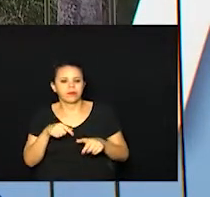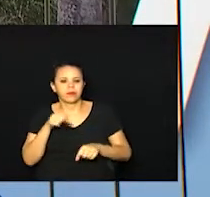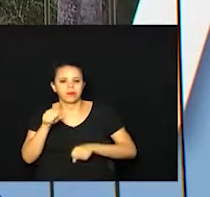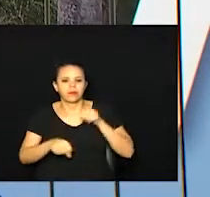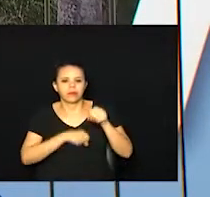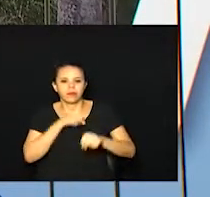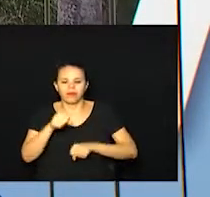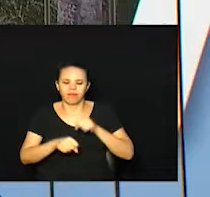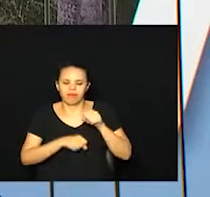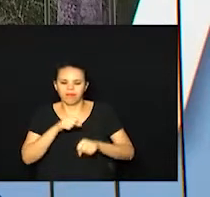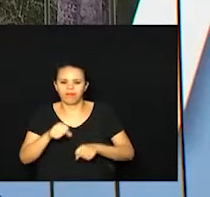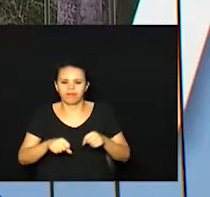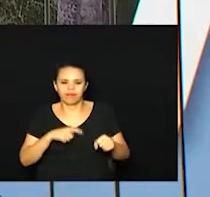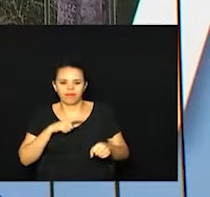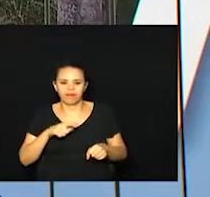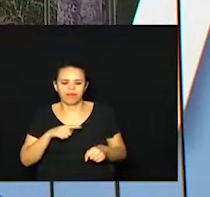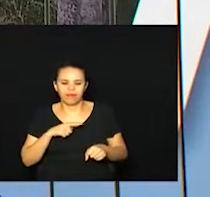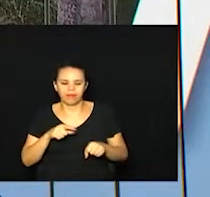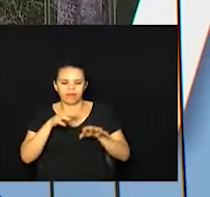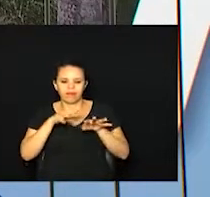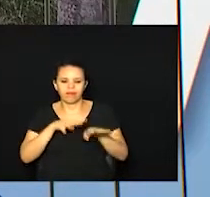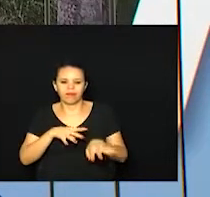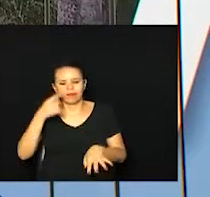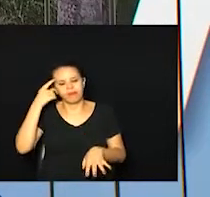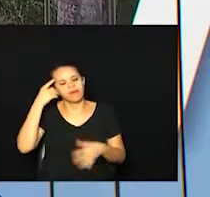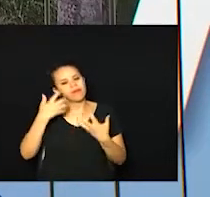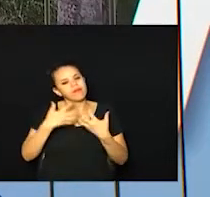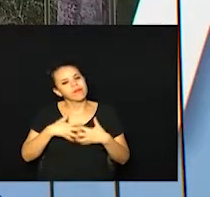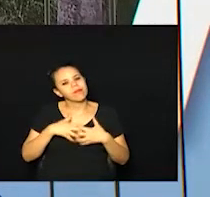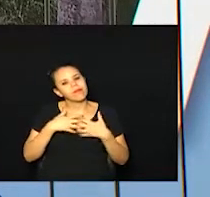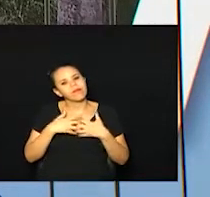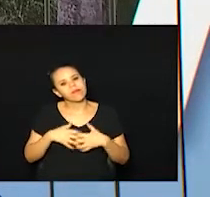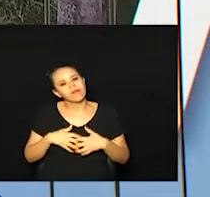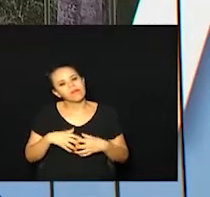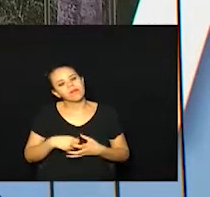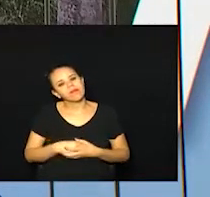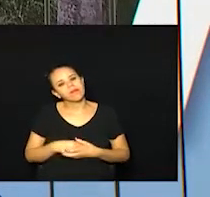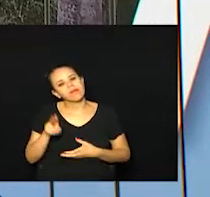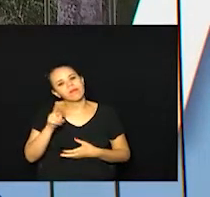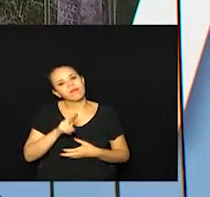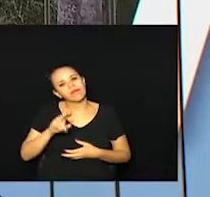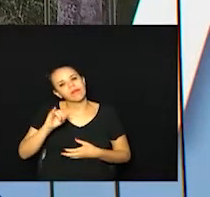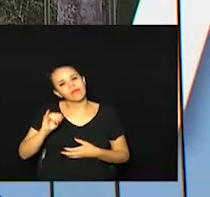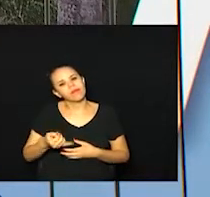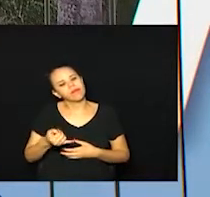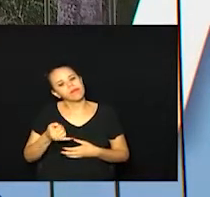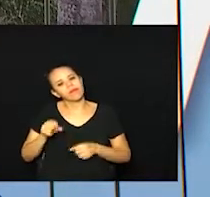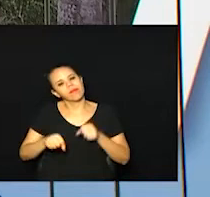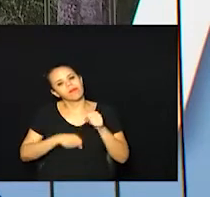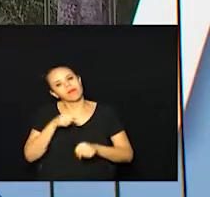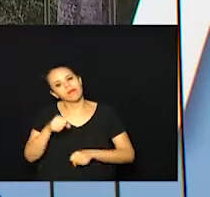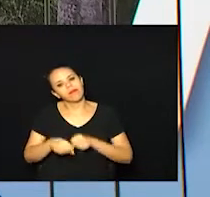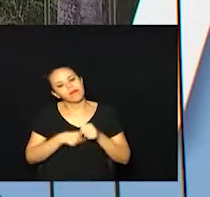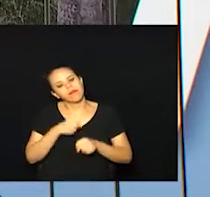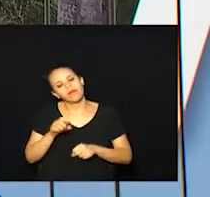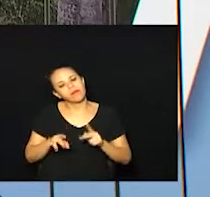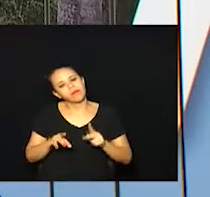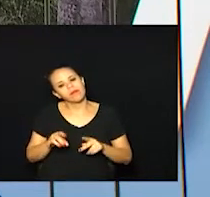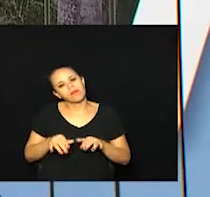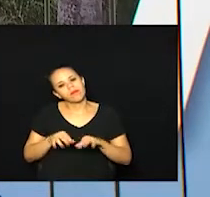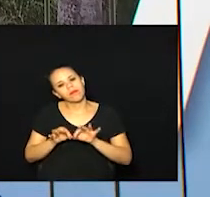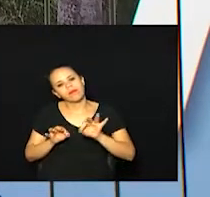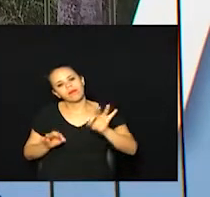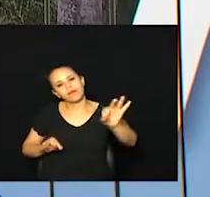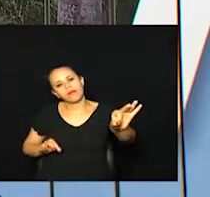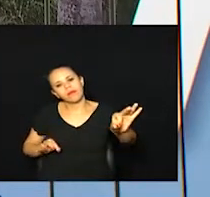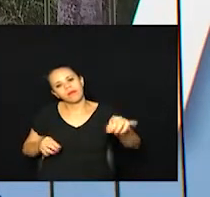que tem lá, que pensam o uso da bicicleta não só para o